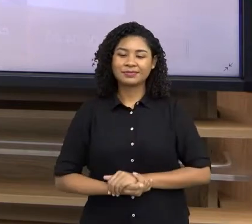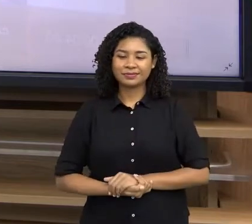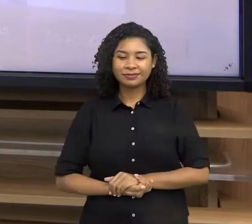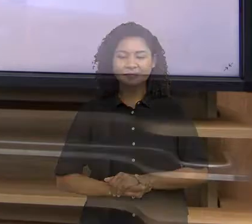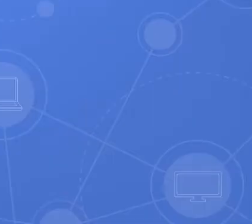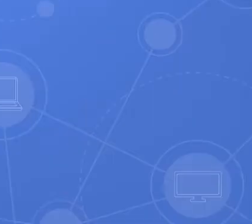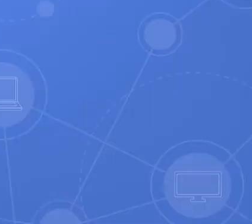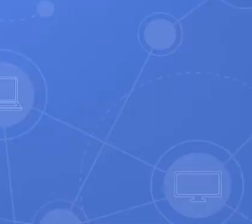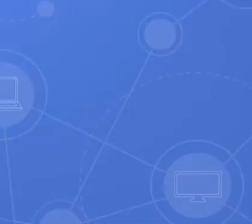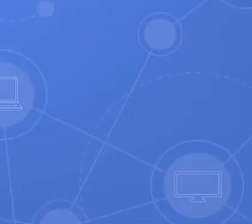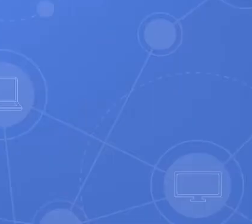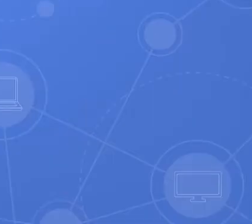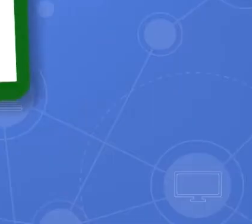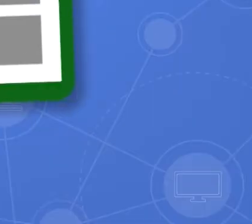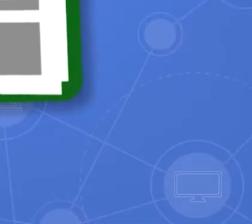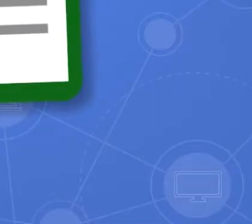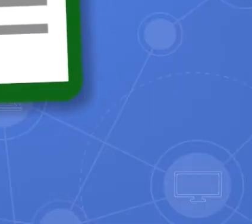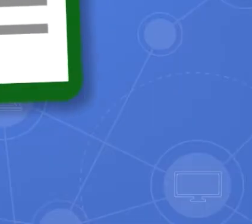lá.